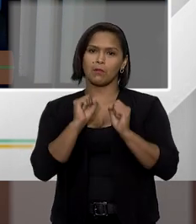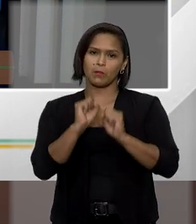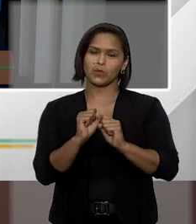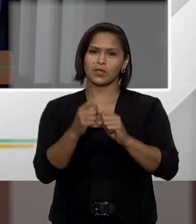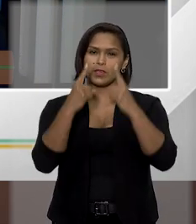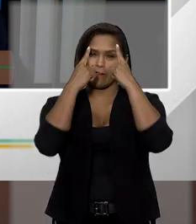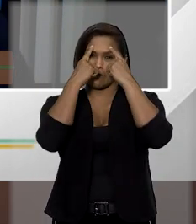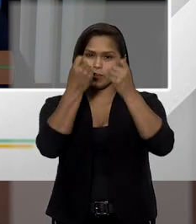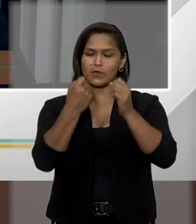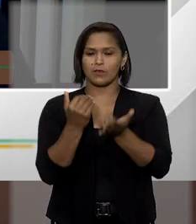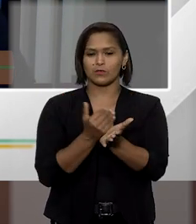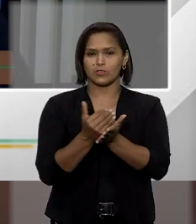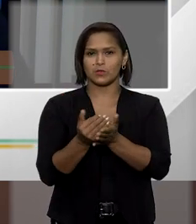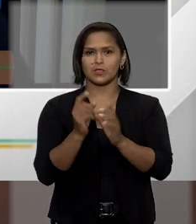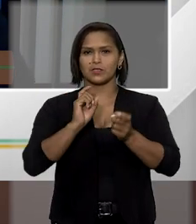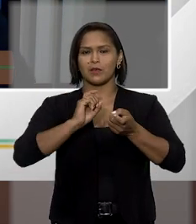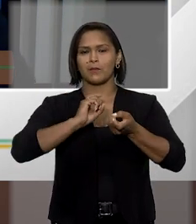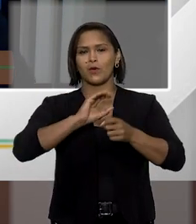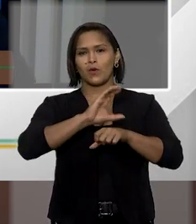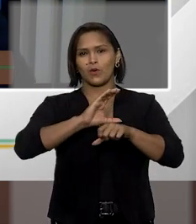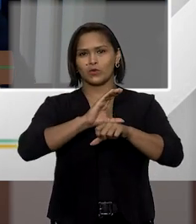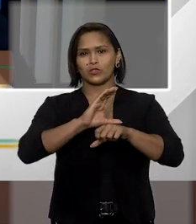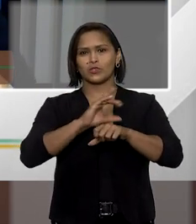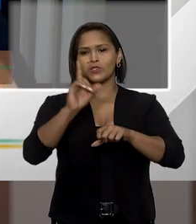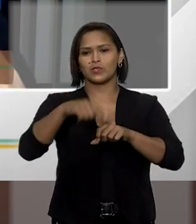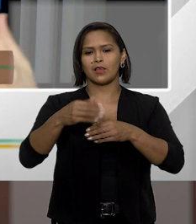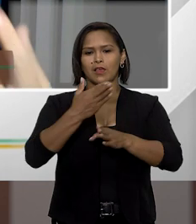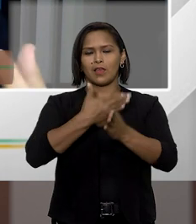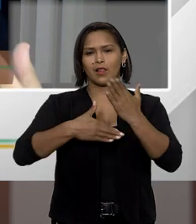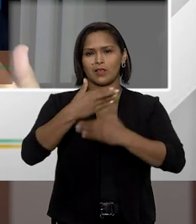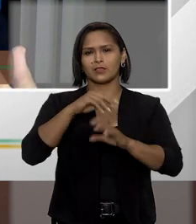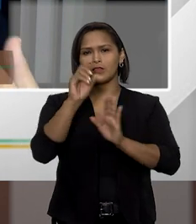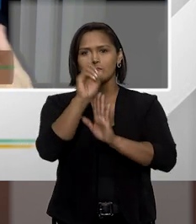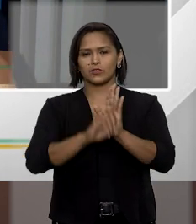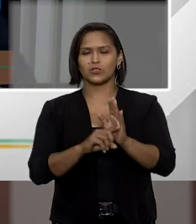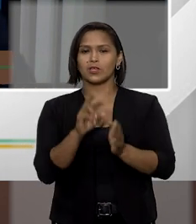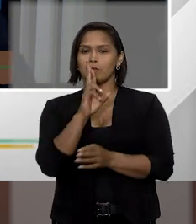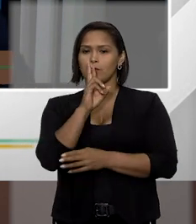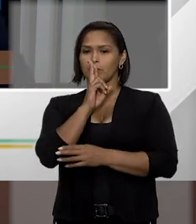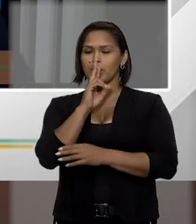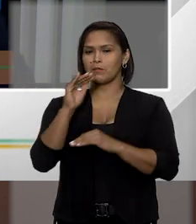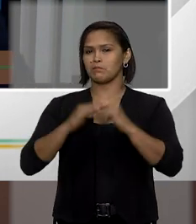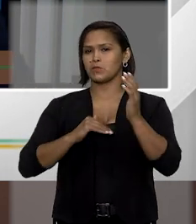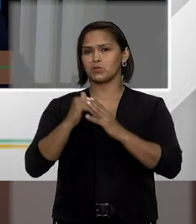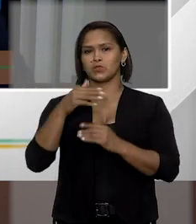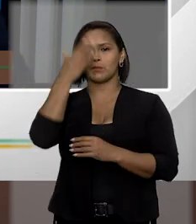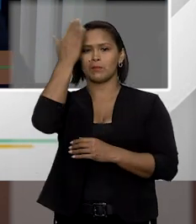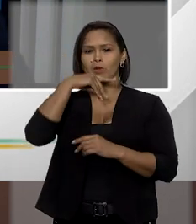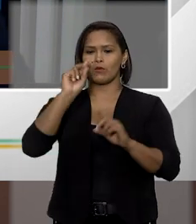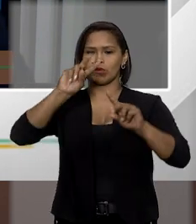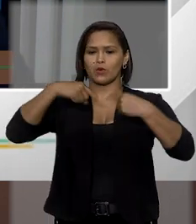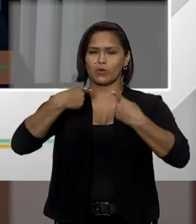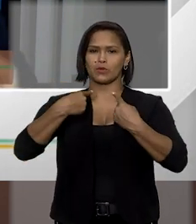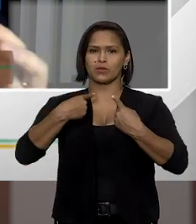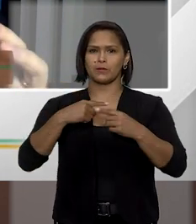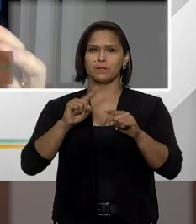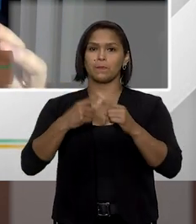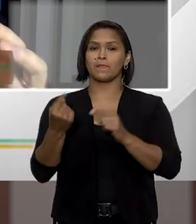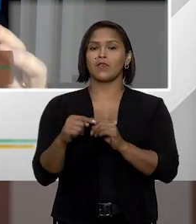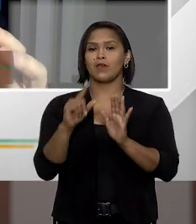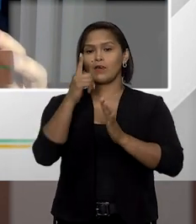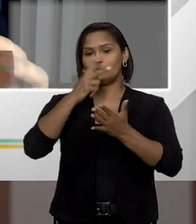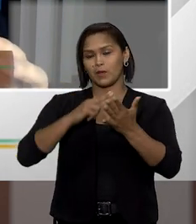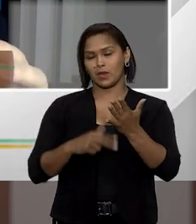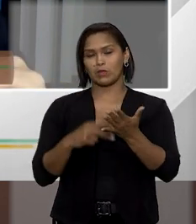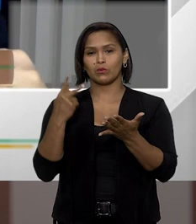poderia violar os princípios constitucionais relacionados ao direito de permanecer em silêncio e de não produzir provas contra si mesmo. Trata-se de